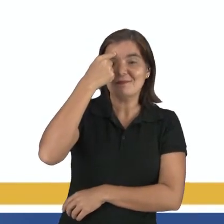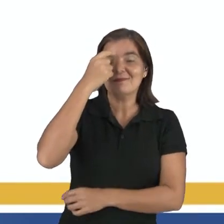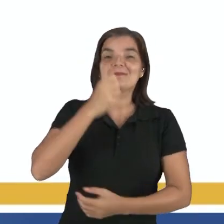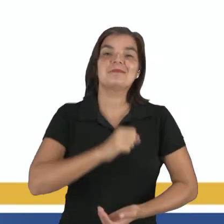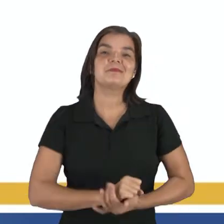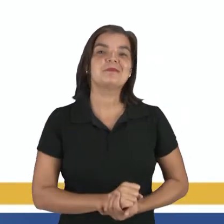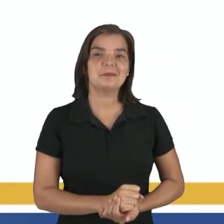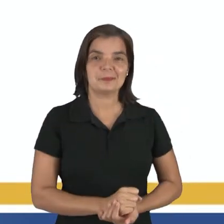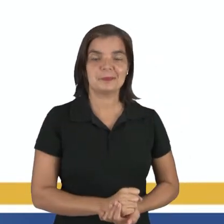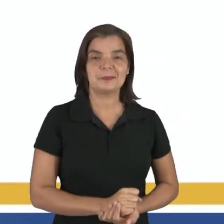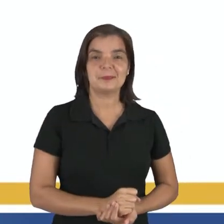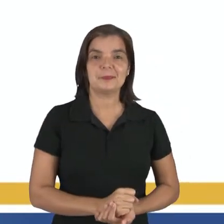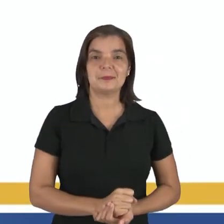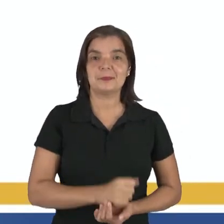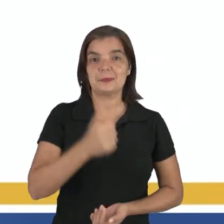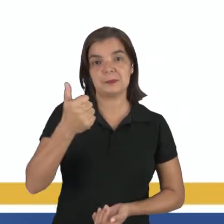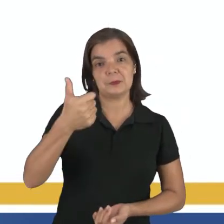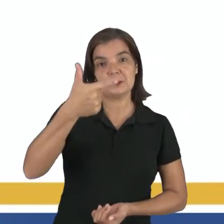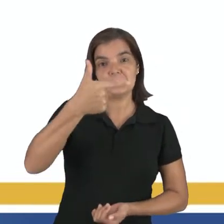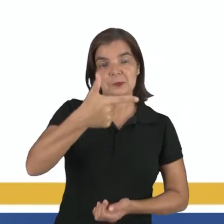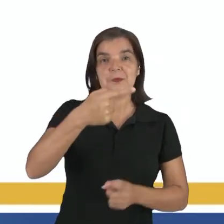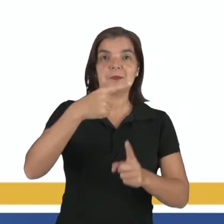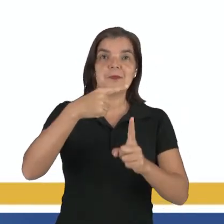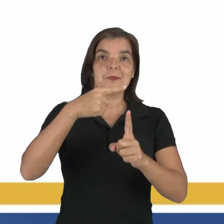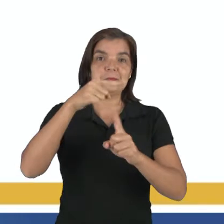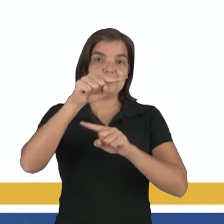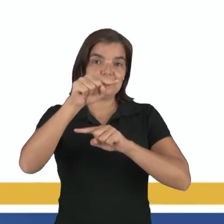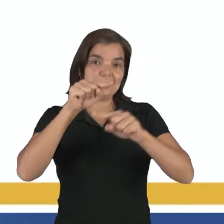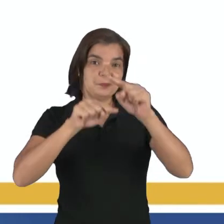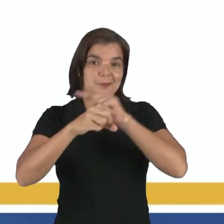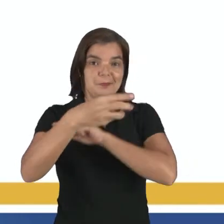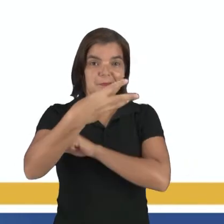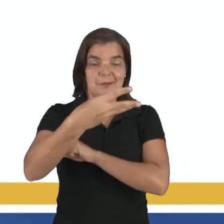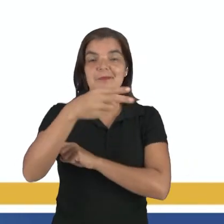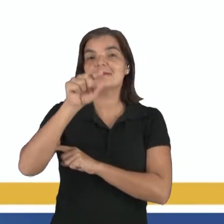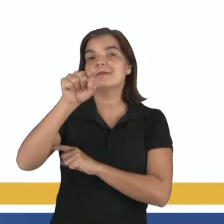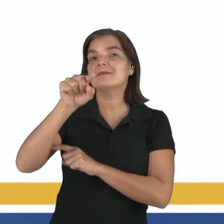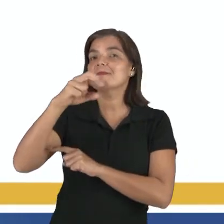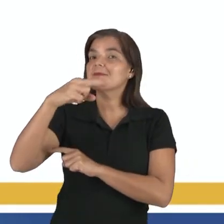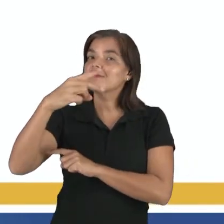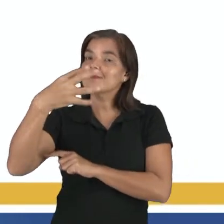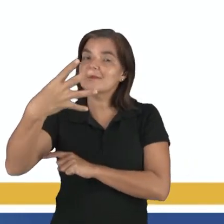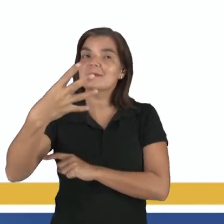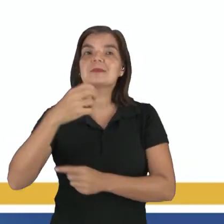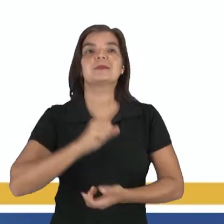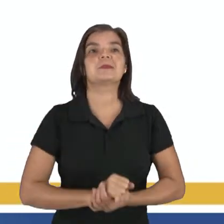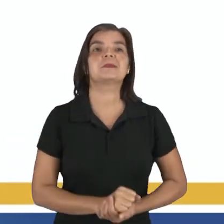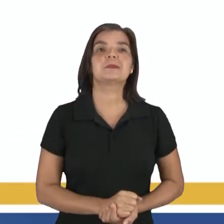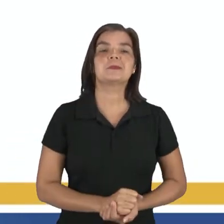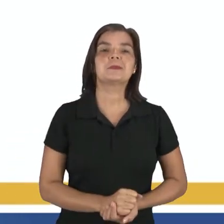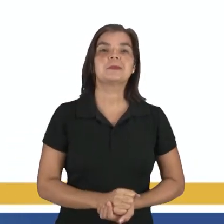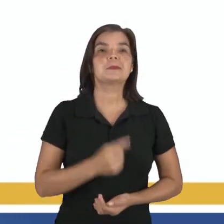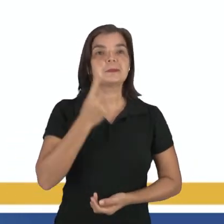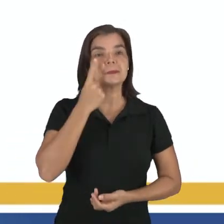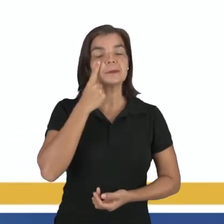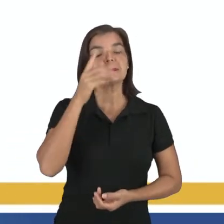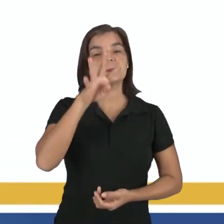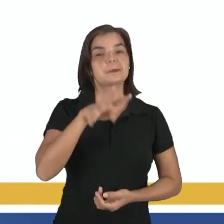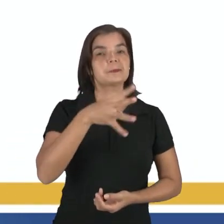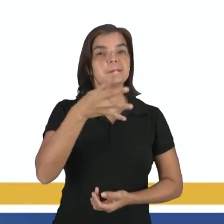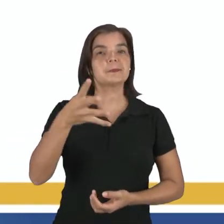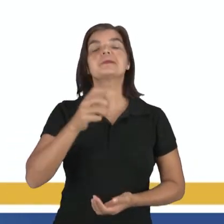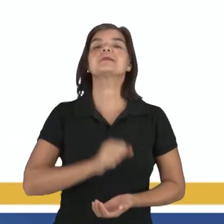Basta fazer mentalmente 12 / 3 = 4 então vamos a